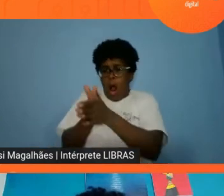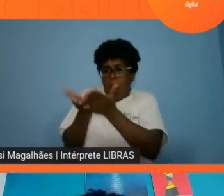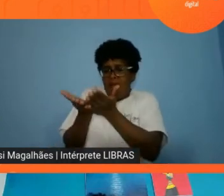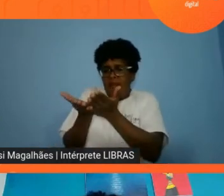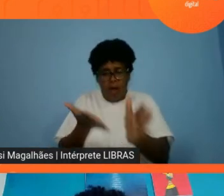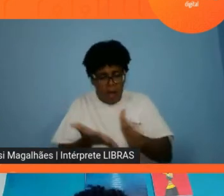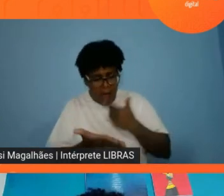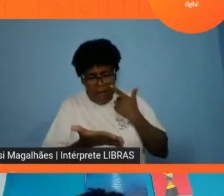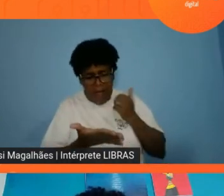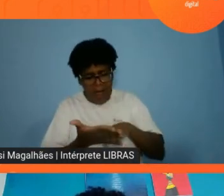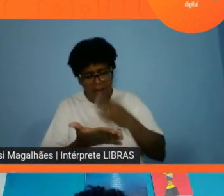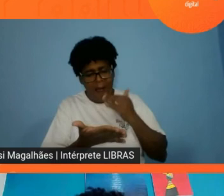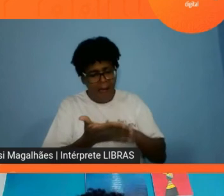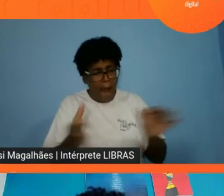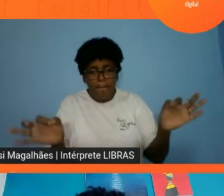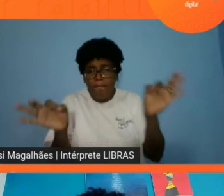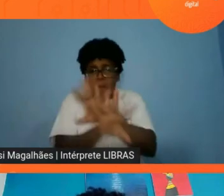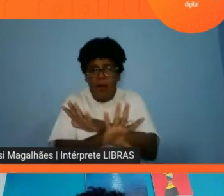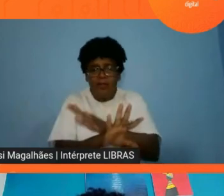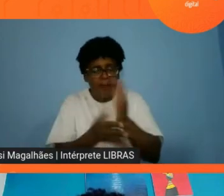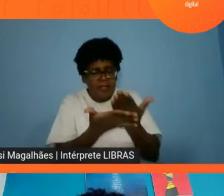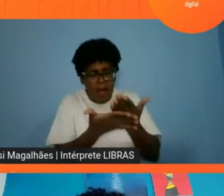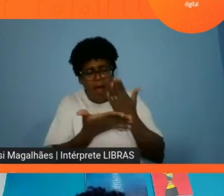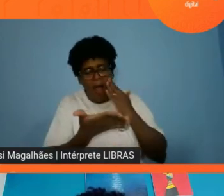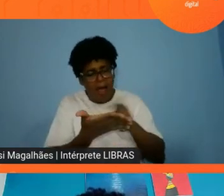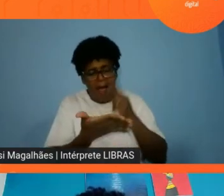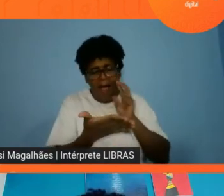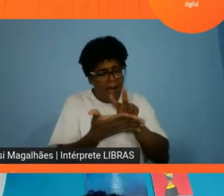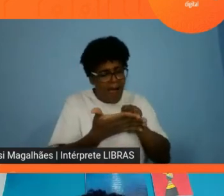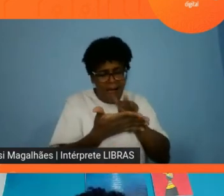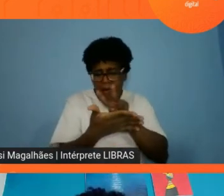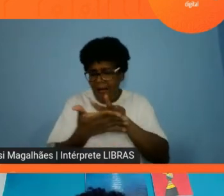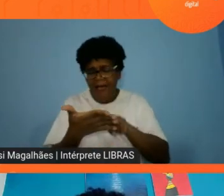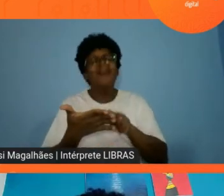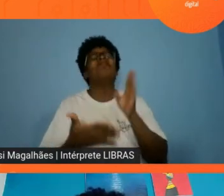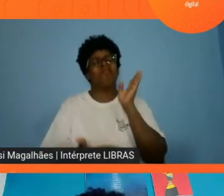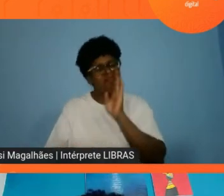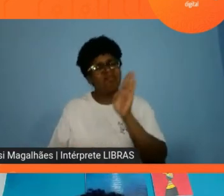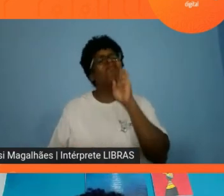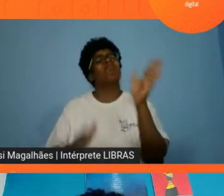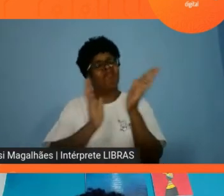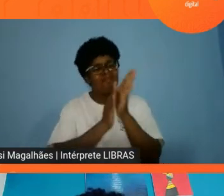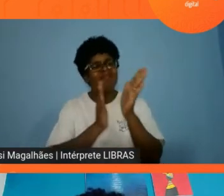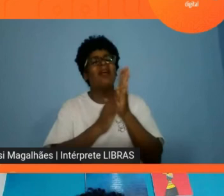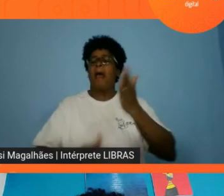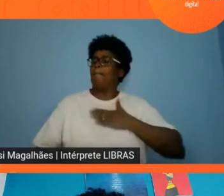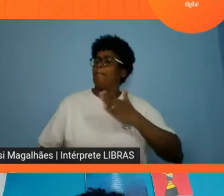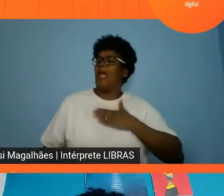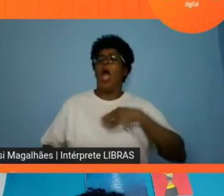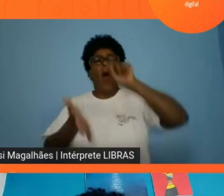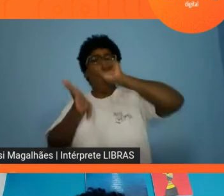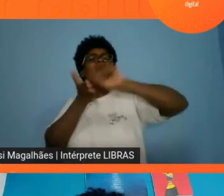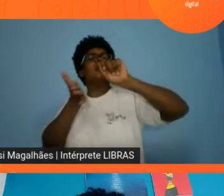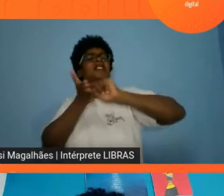e poder falar para as pessoas, olha, eu escrevo aqui, eu tenho um livro, olha aqui, eu sou escritor,